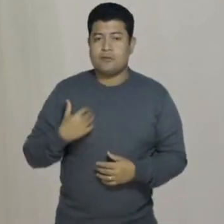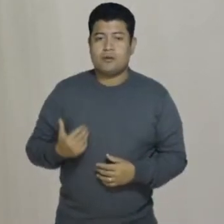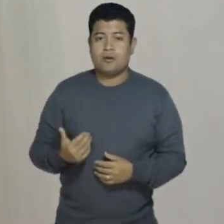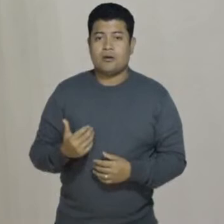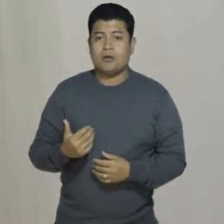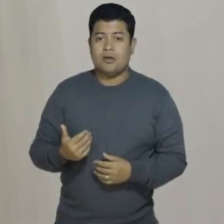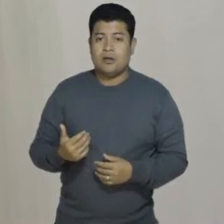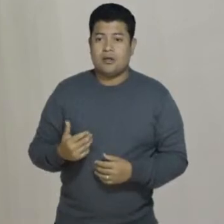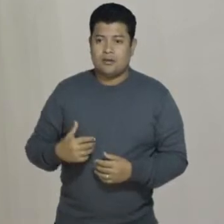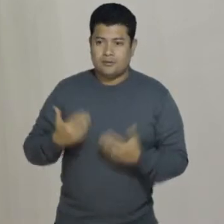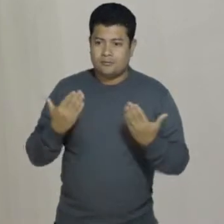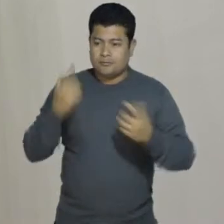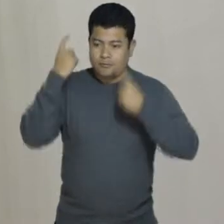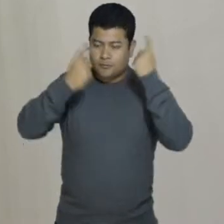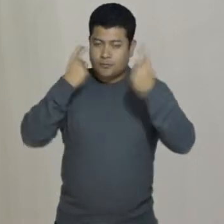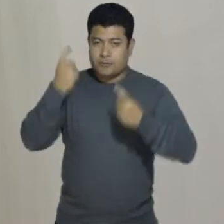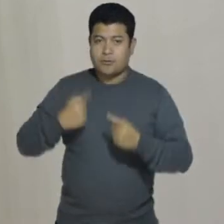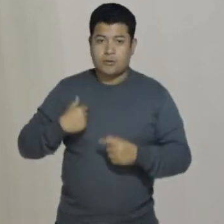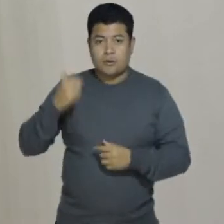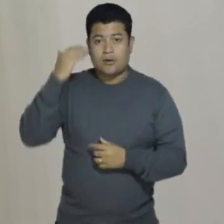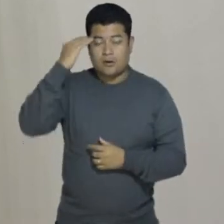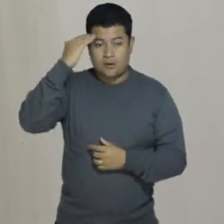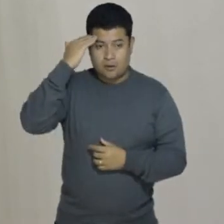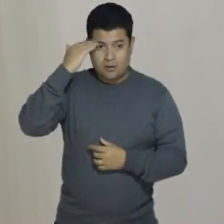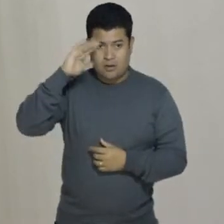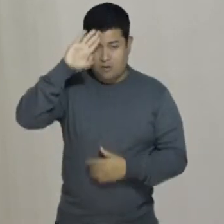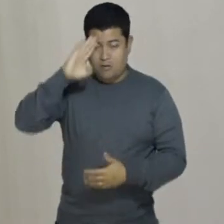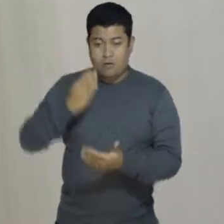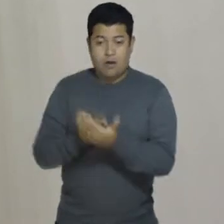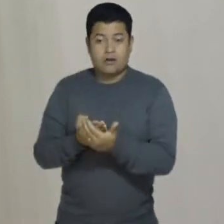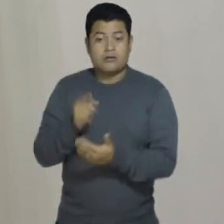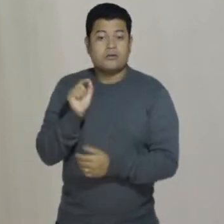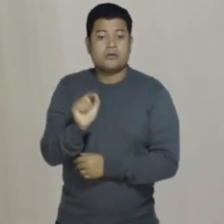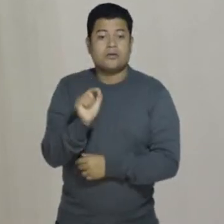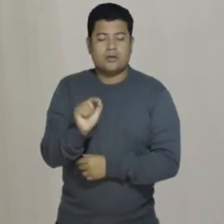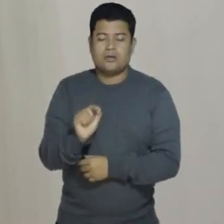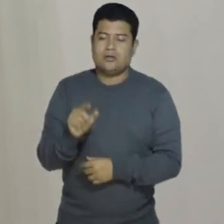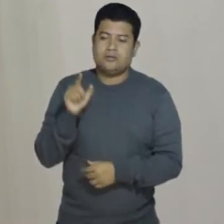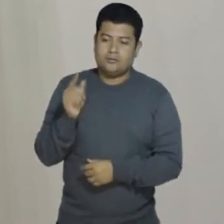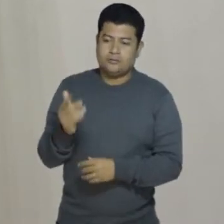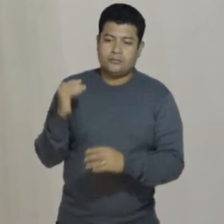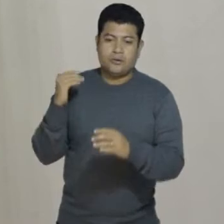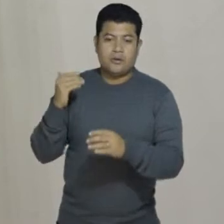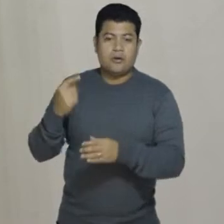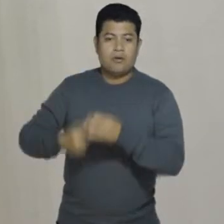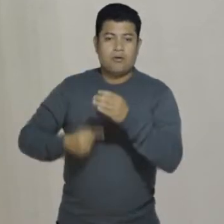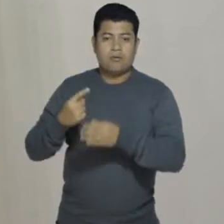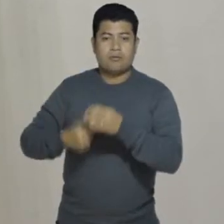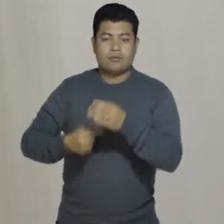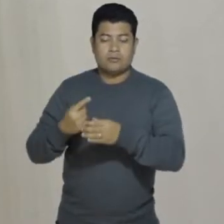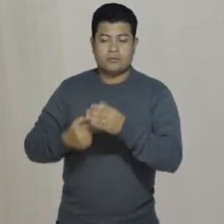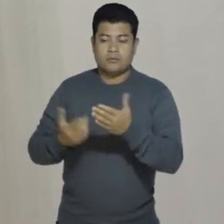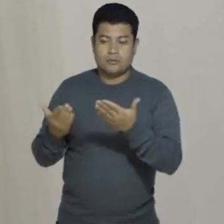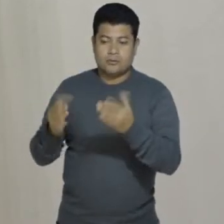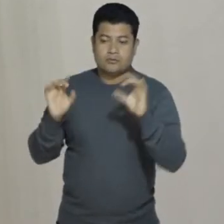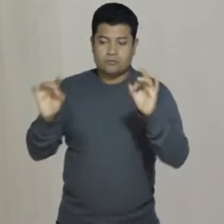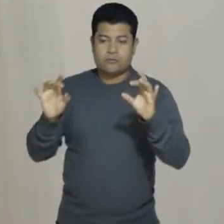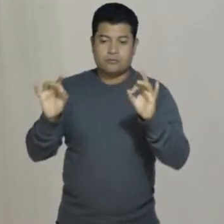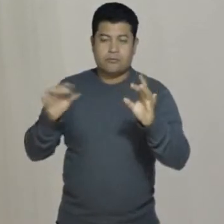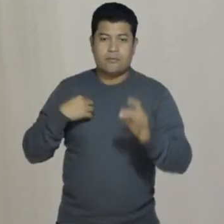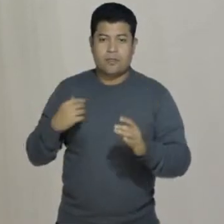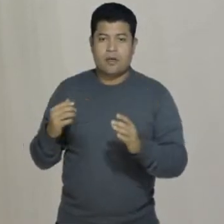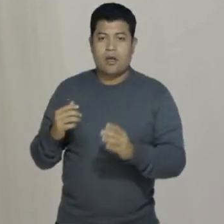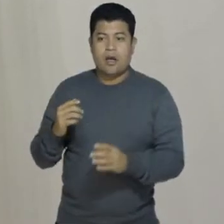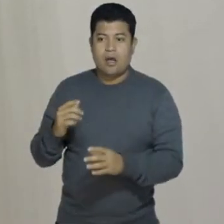eu acredito que o encaminhamento da comissão especial para acompanhar especificamente essa obra